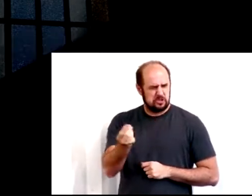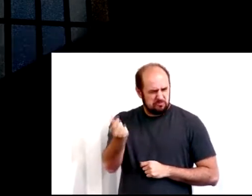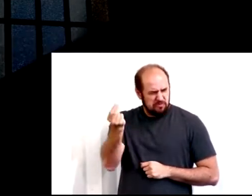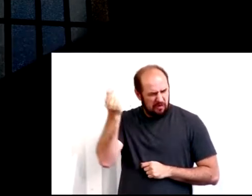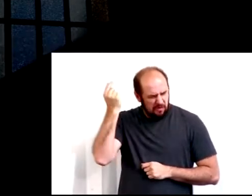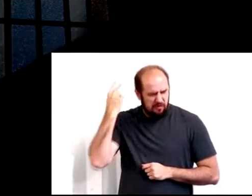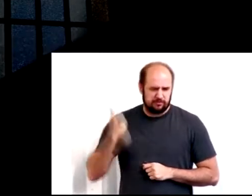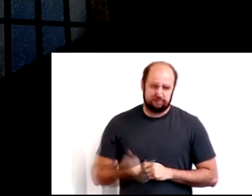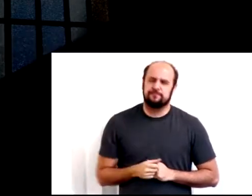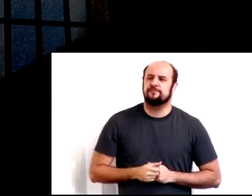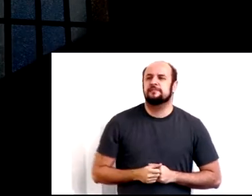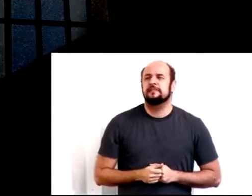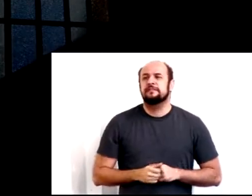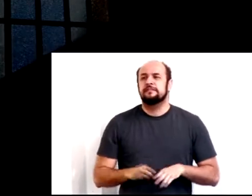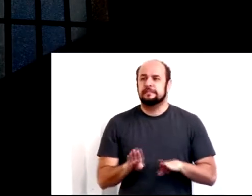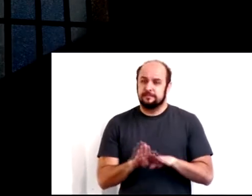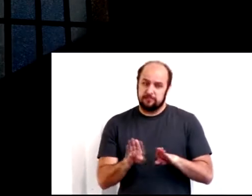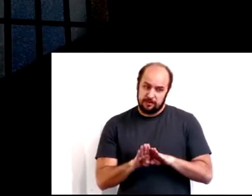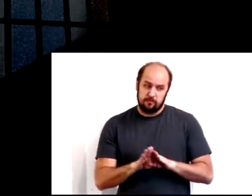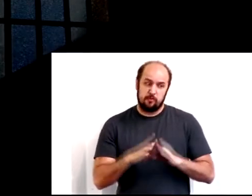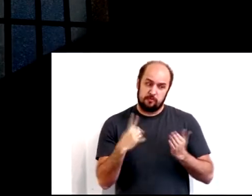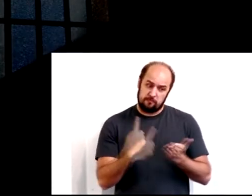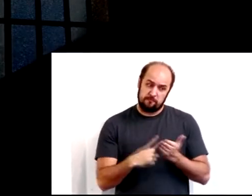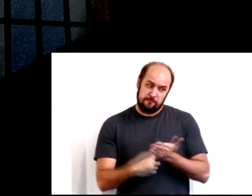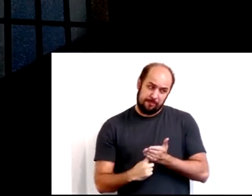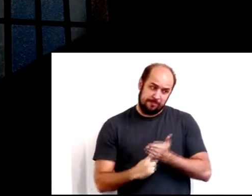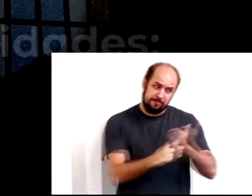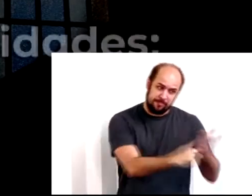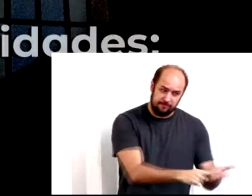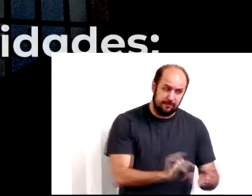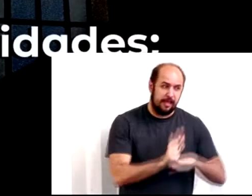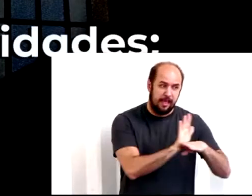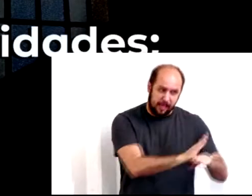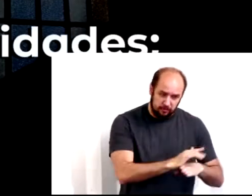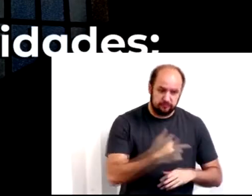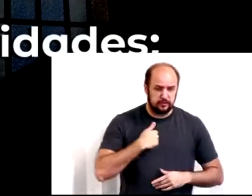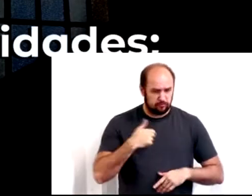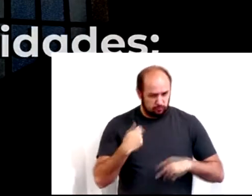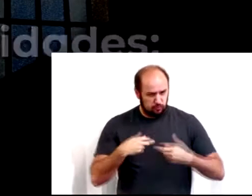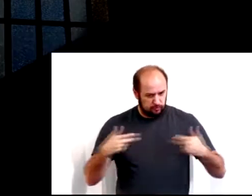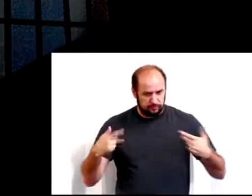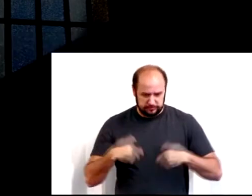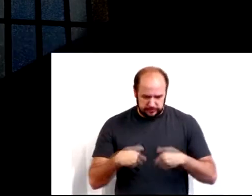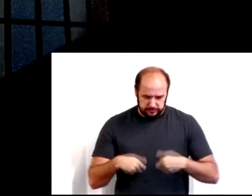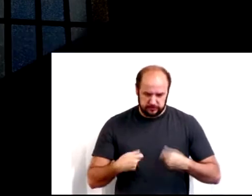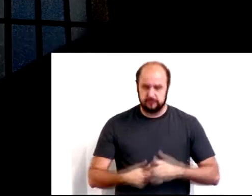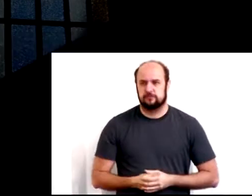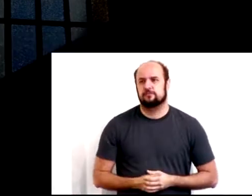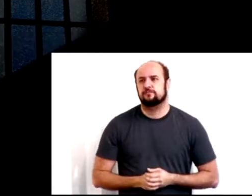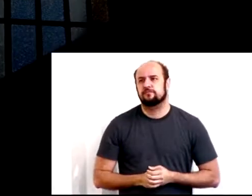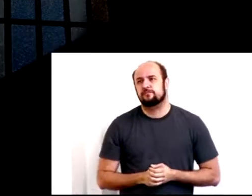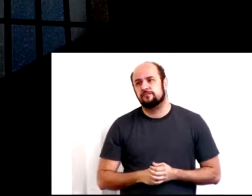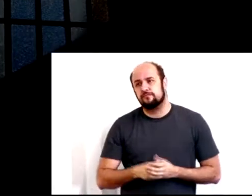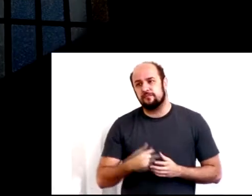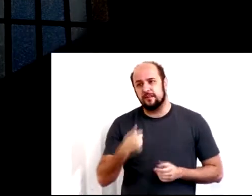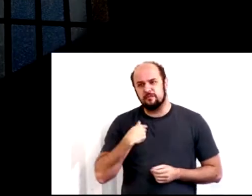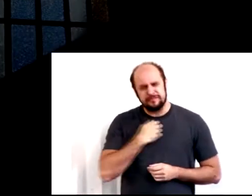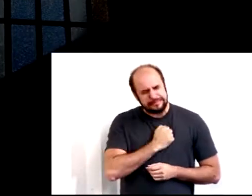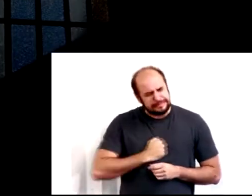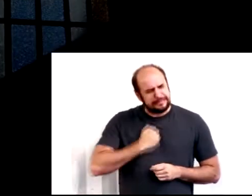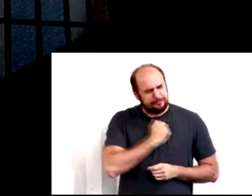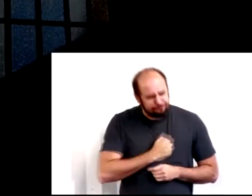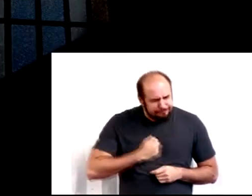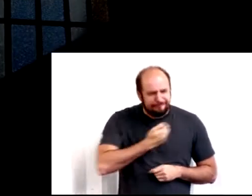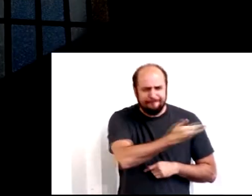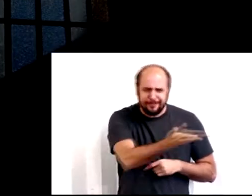lutas, e por outro, vosso mensageiro e vosso auxiliar nas minhas necessidades. Visto que ele tinha saudade de